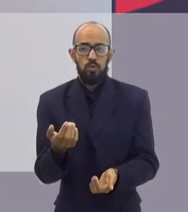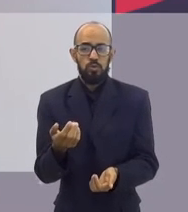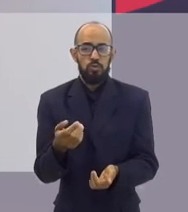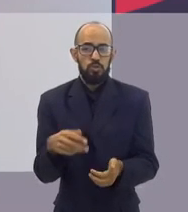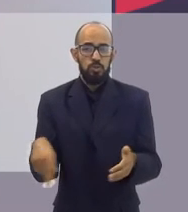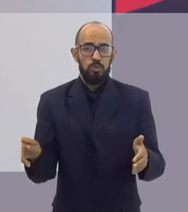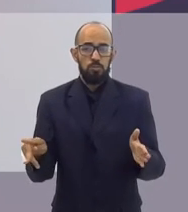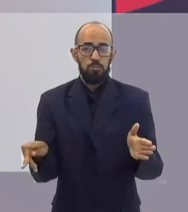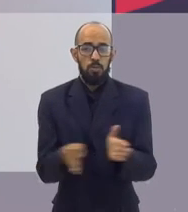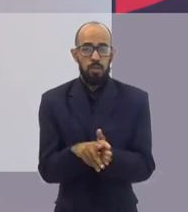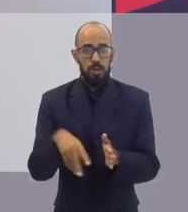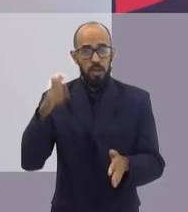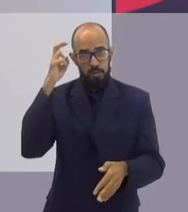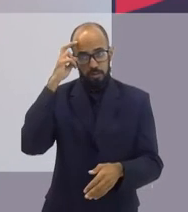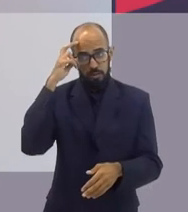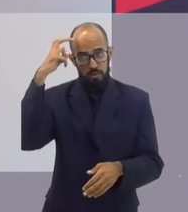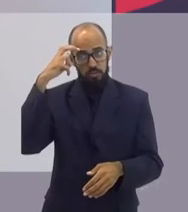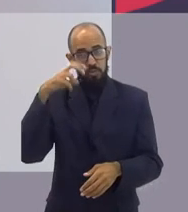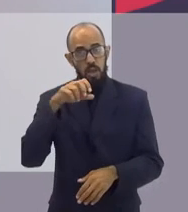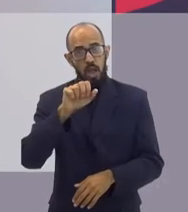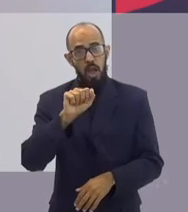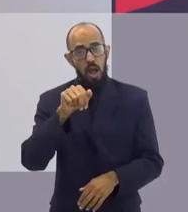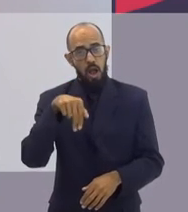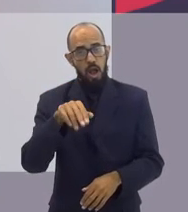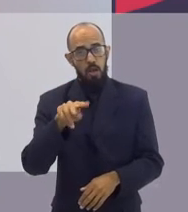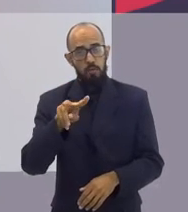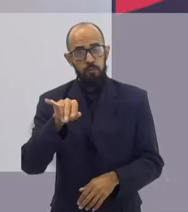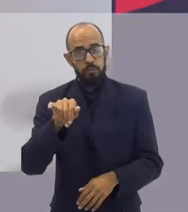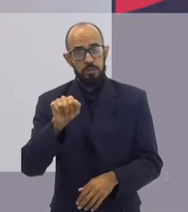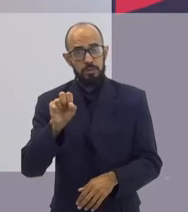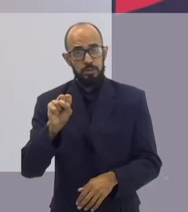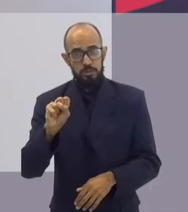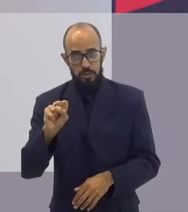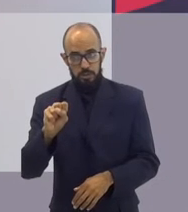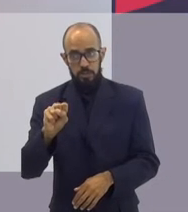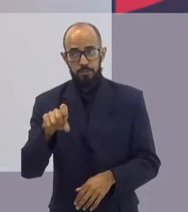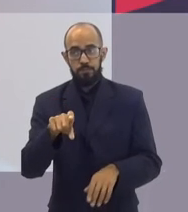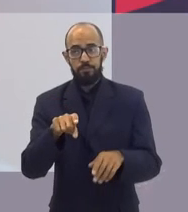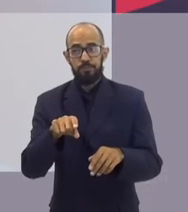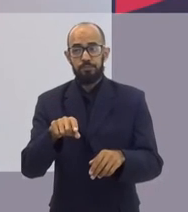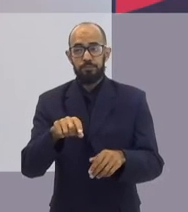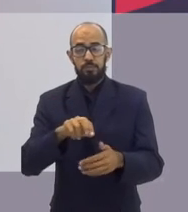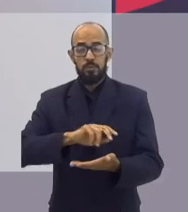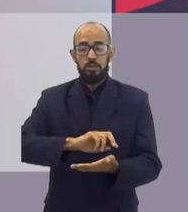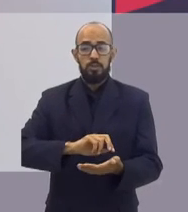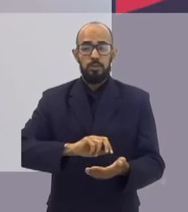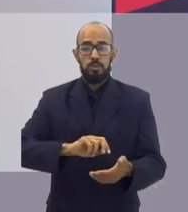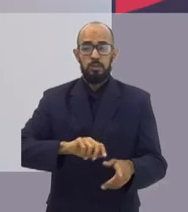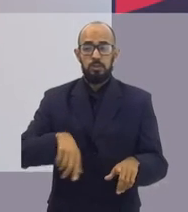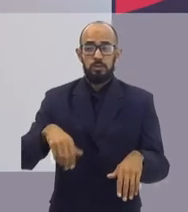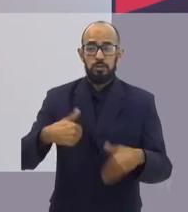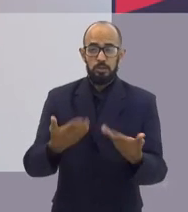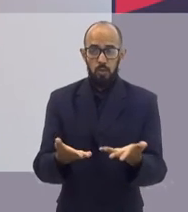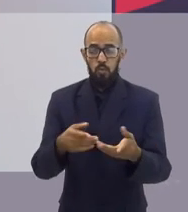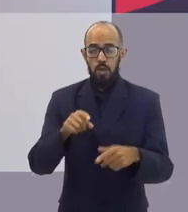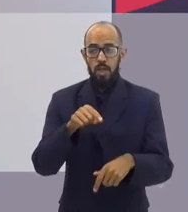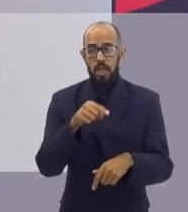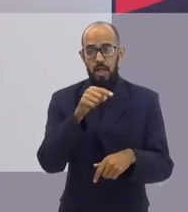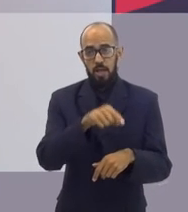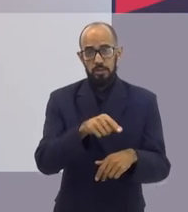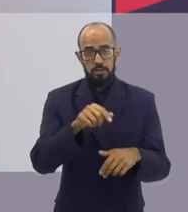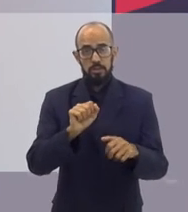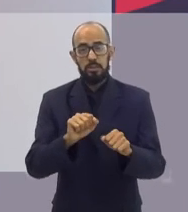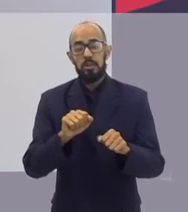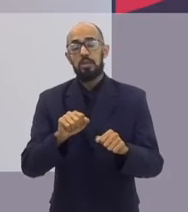de propriedade intelectual, o INPI, na Anvisa, enfim, nos agentes, na agente reguladora, né? Então,